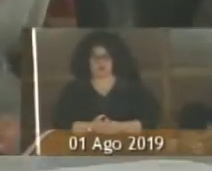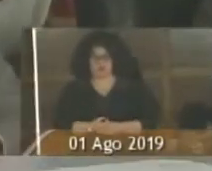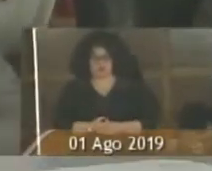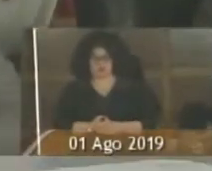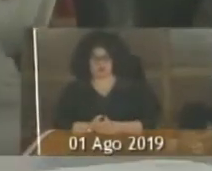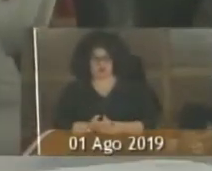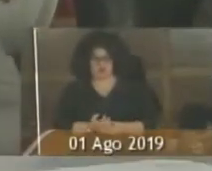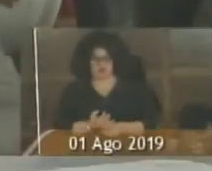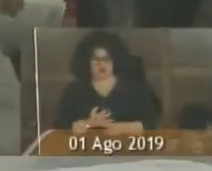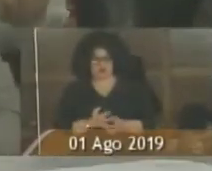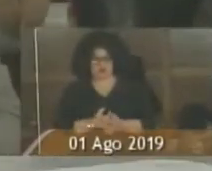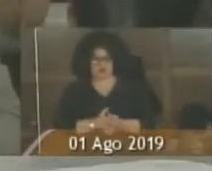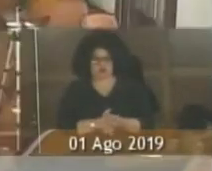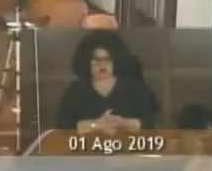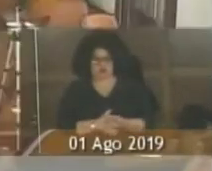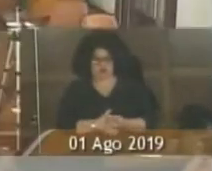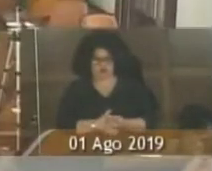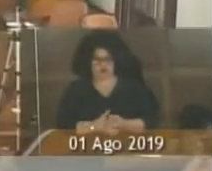Valverde.